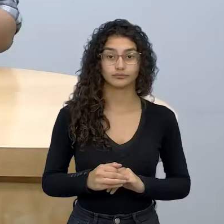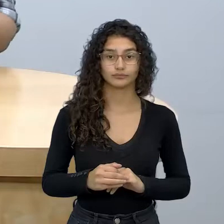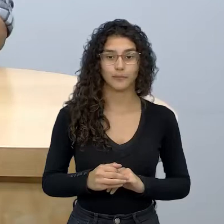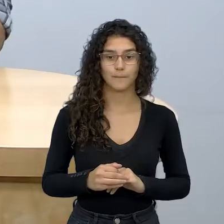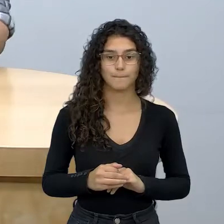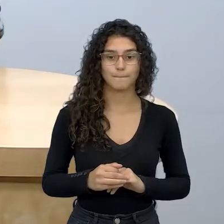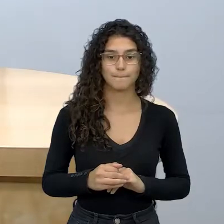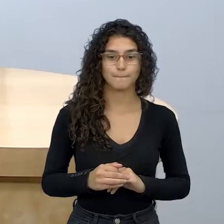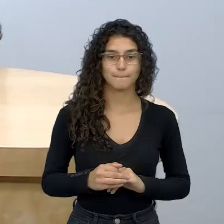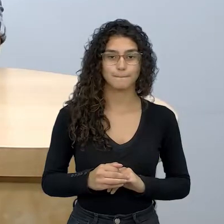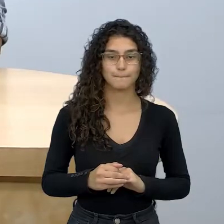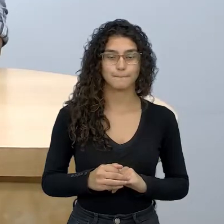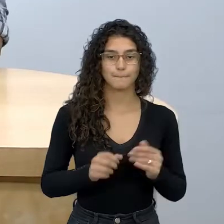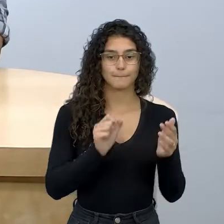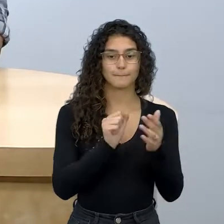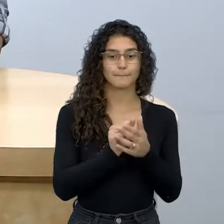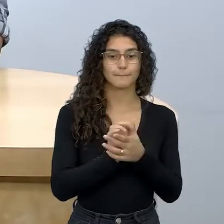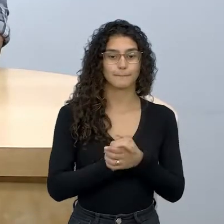o problema